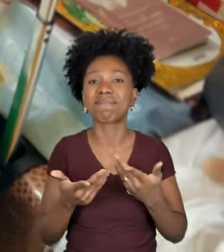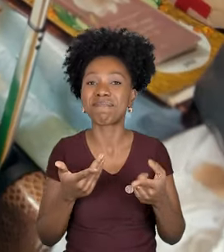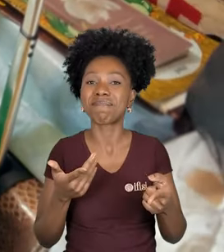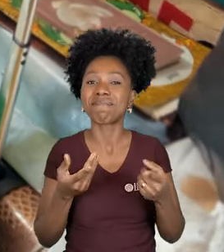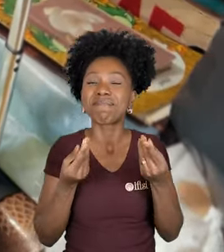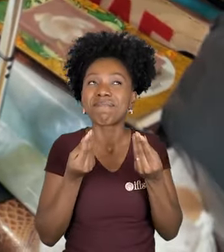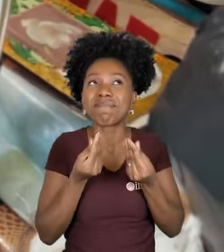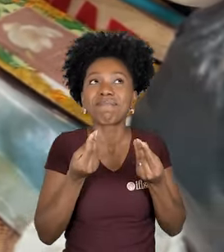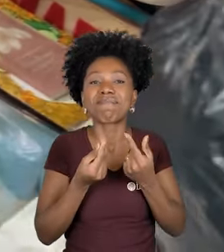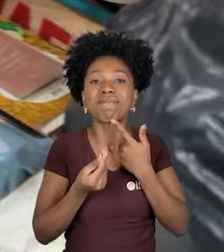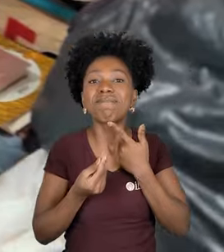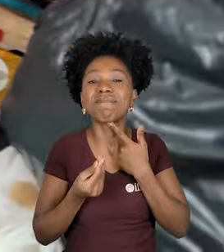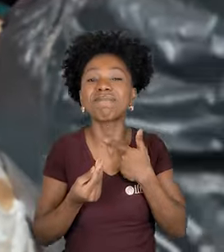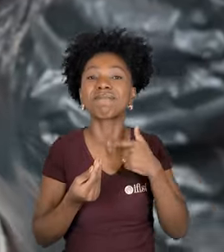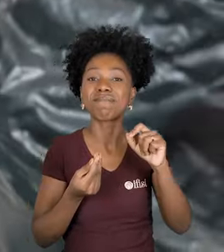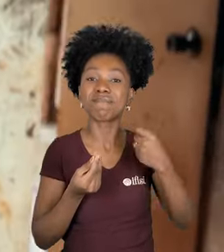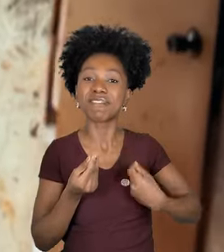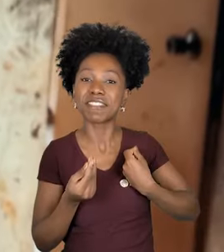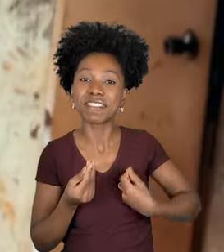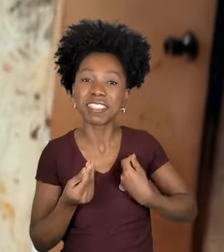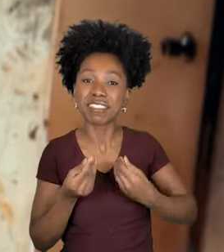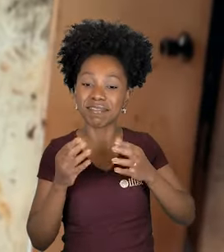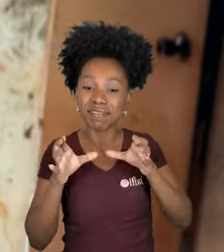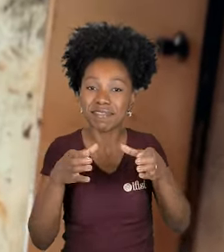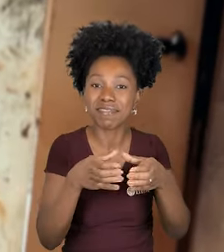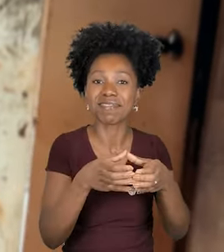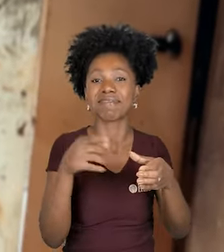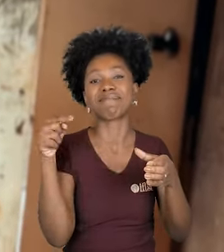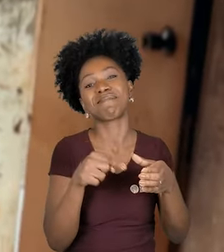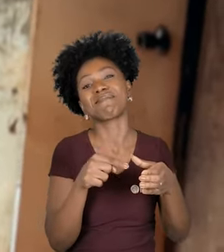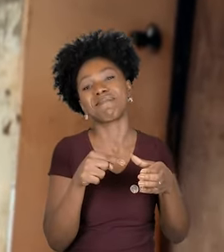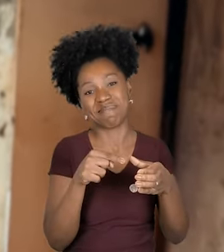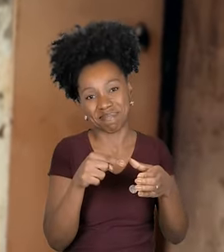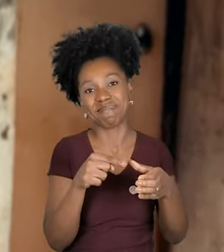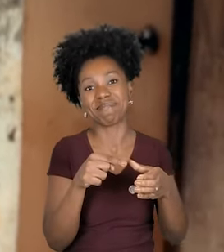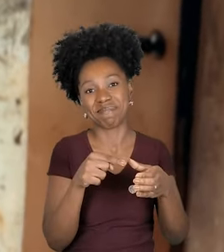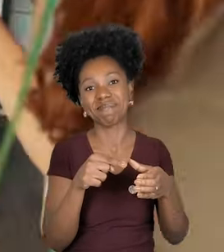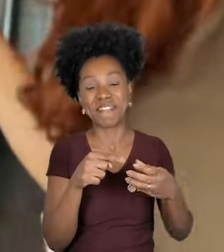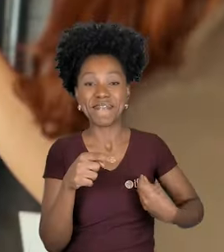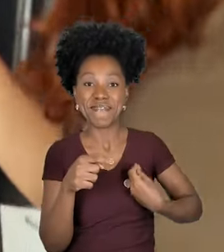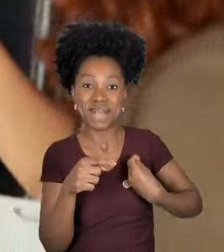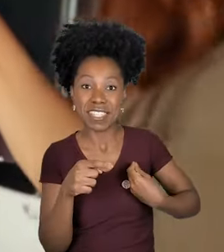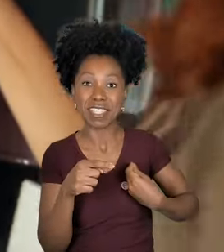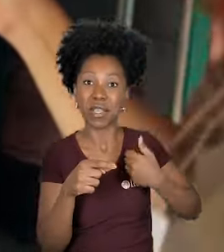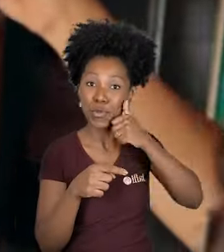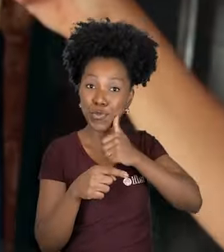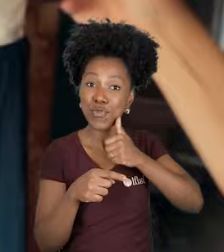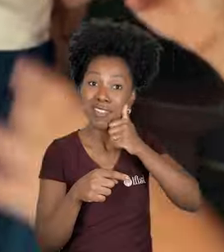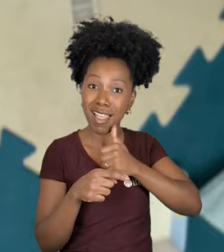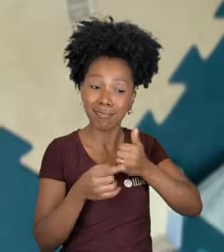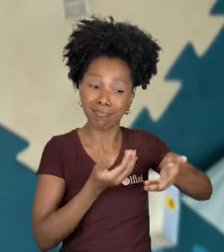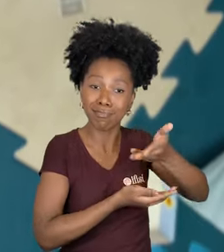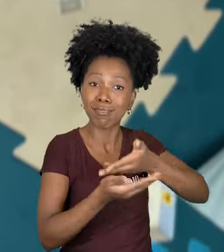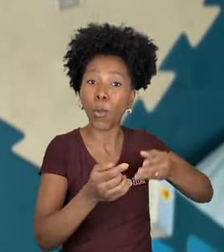também esse gostinho de que uma vida em comum, uma vida comunitária, uma vida em que as